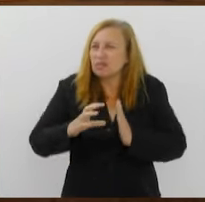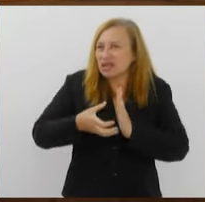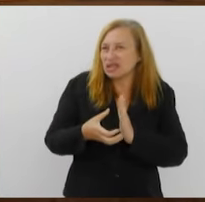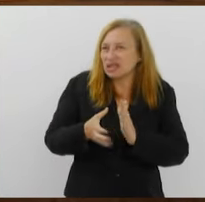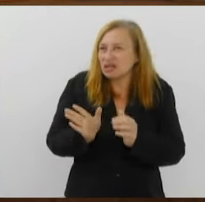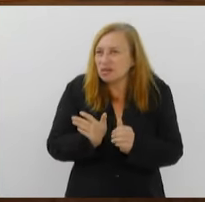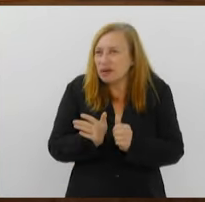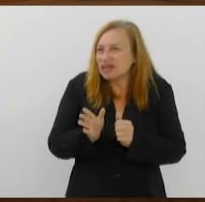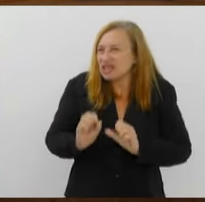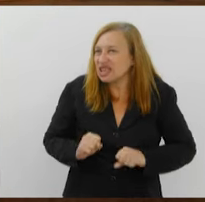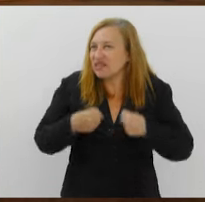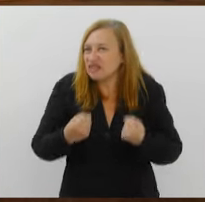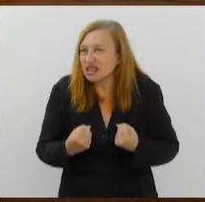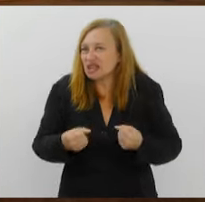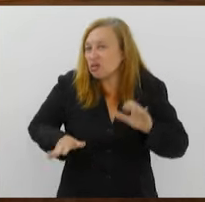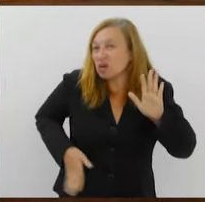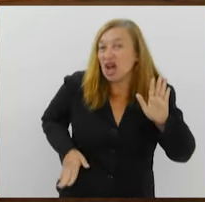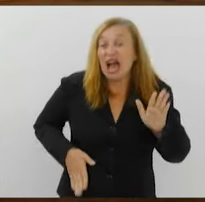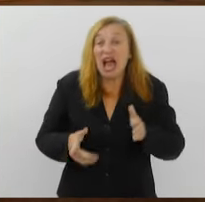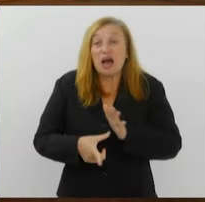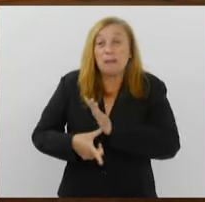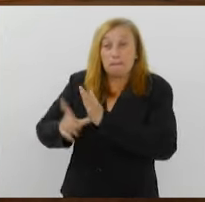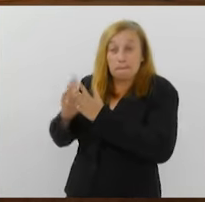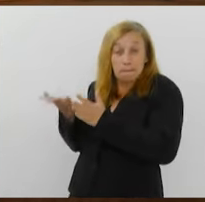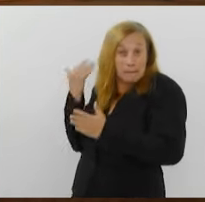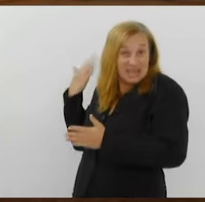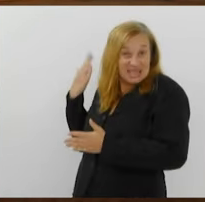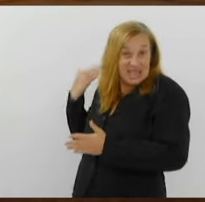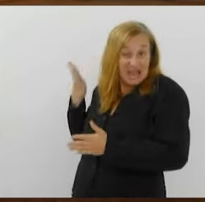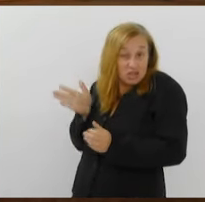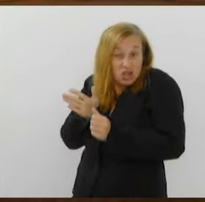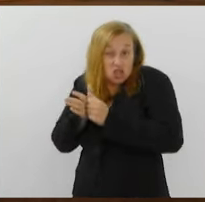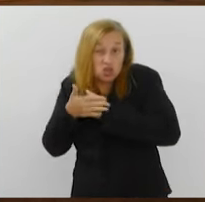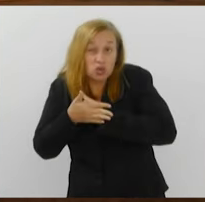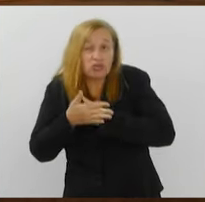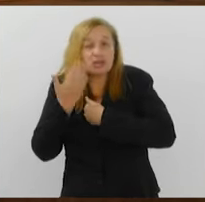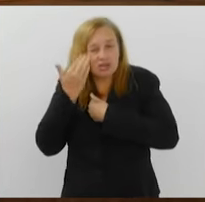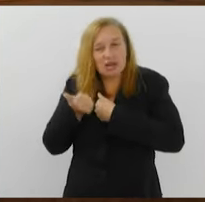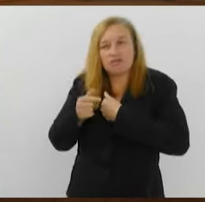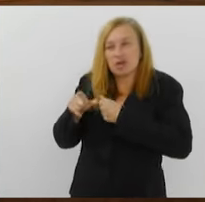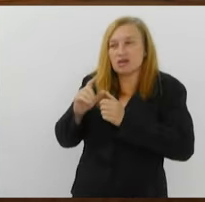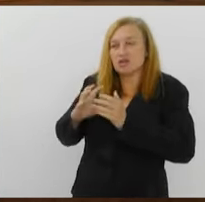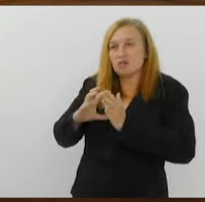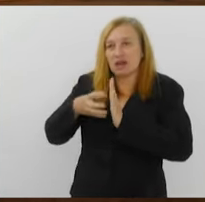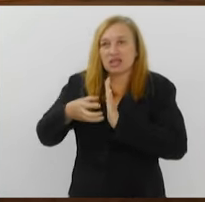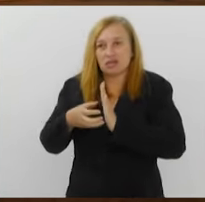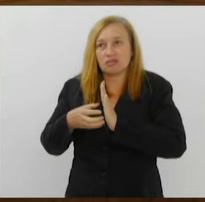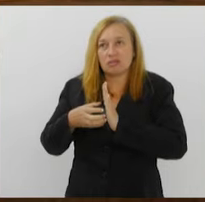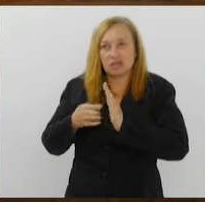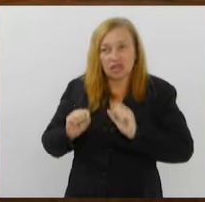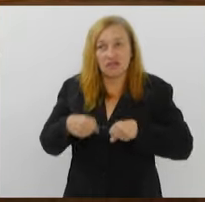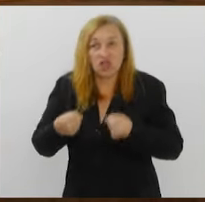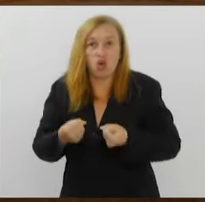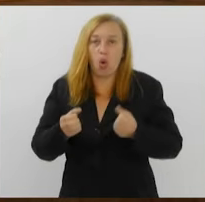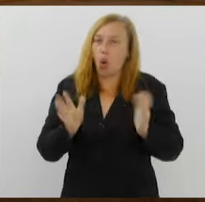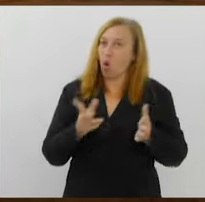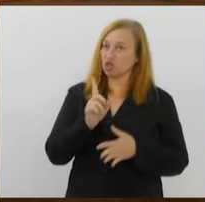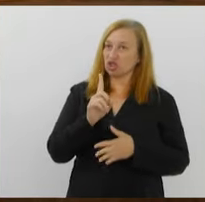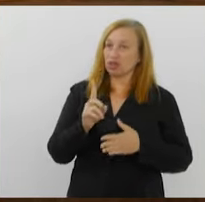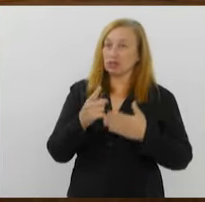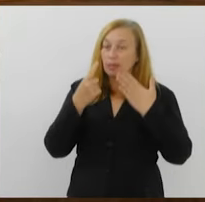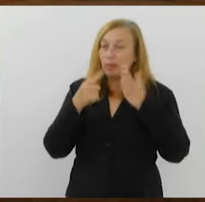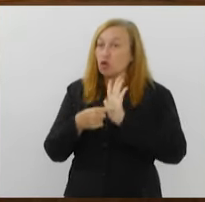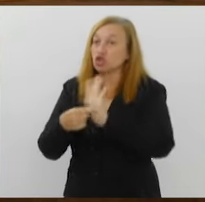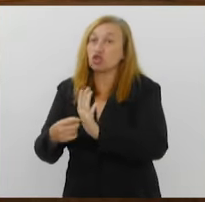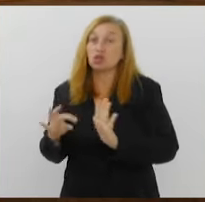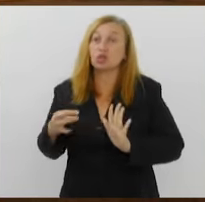velado. Antigamente era discreto. Você sabia que aqueles partidos defendiam, mas hoje não. Está escrachado, que nem a compra do arroz